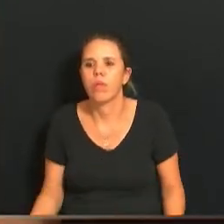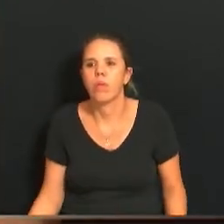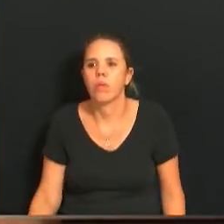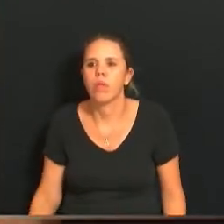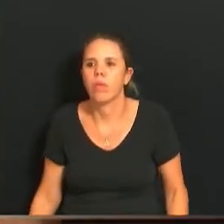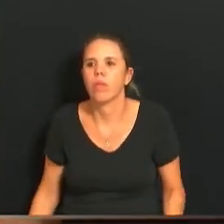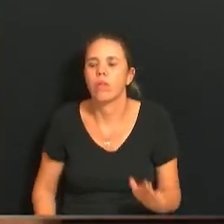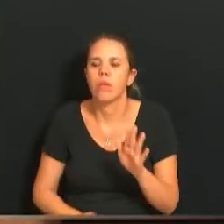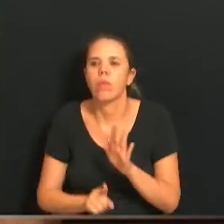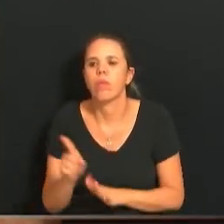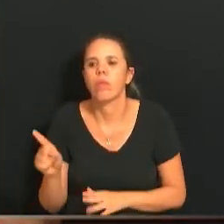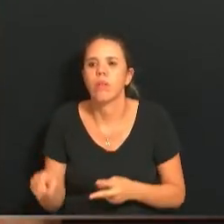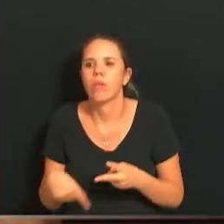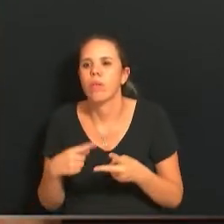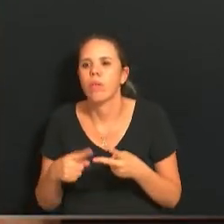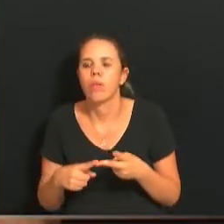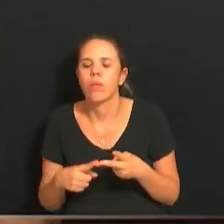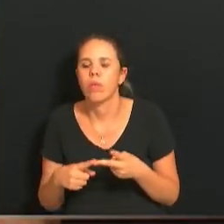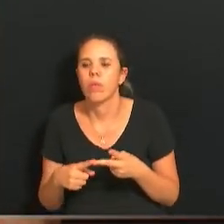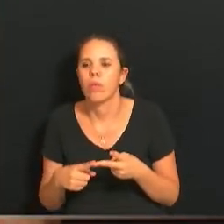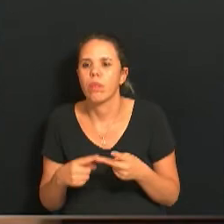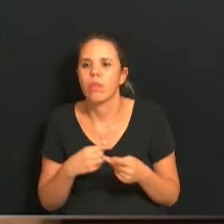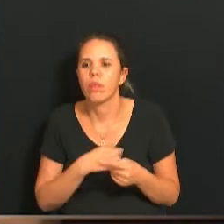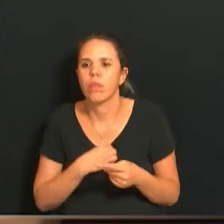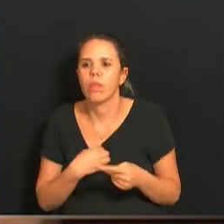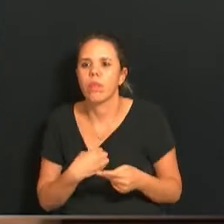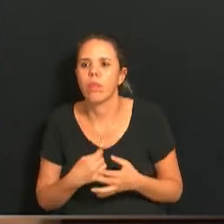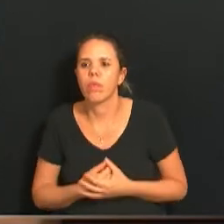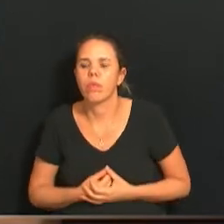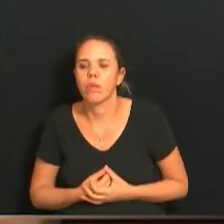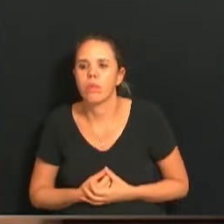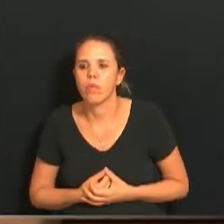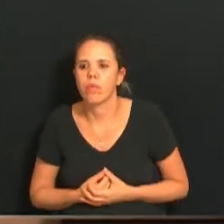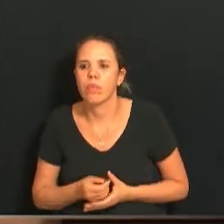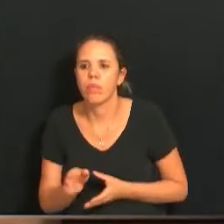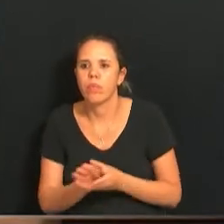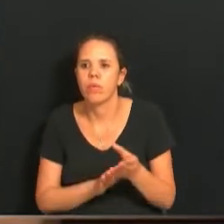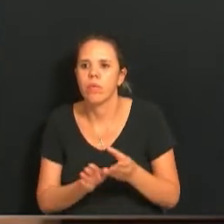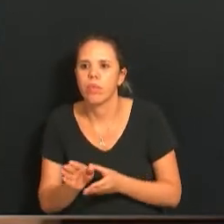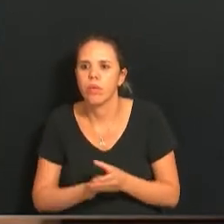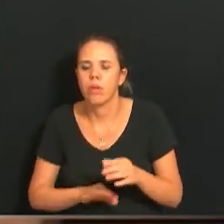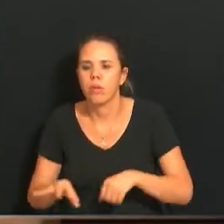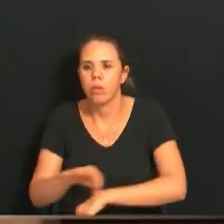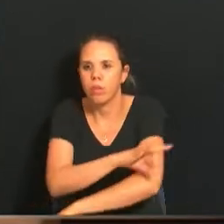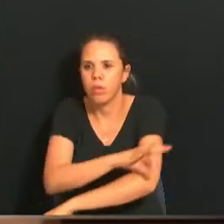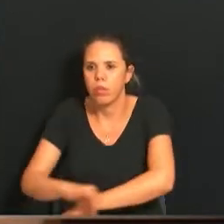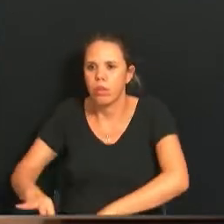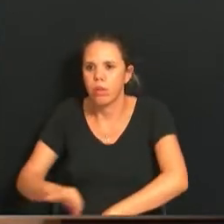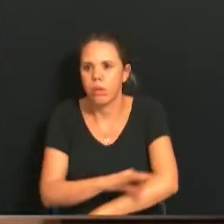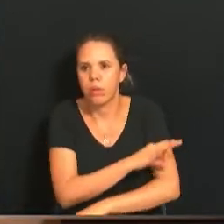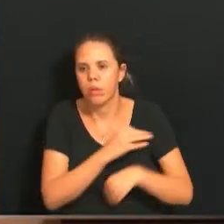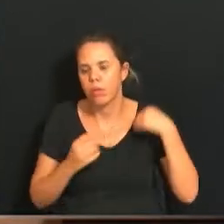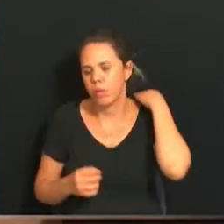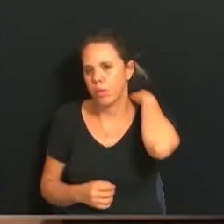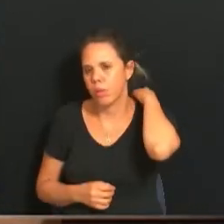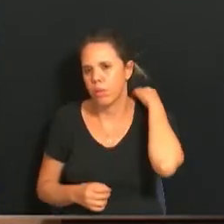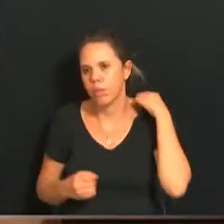pergunta. A segunda pergunta é o seguinte: segundo o Conselho de Arquitetura e